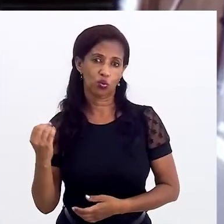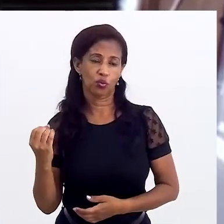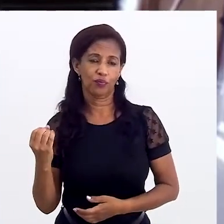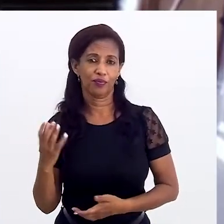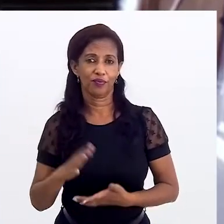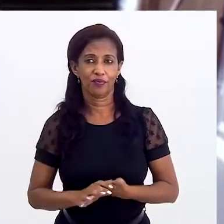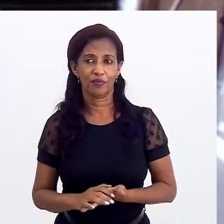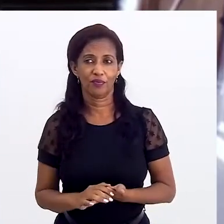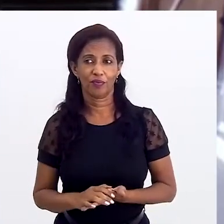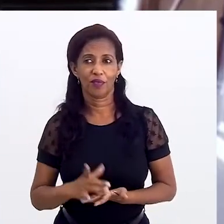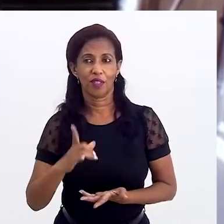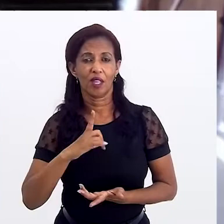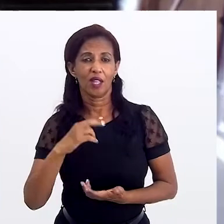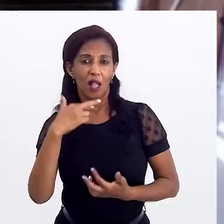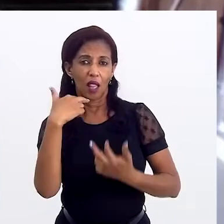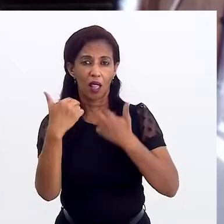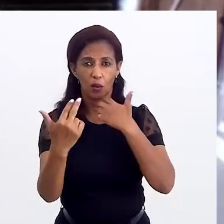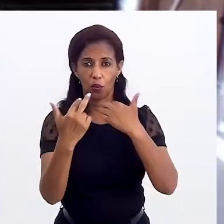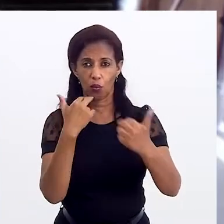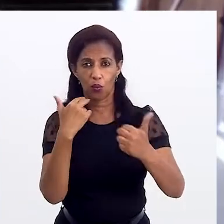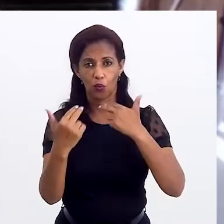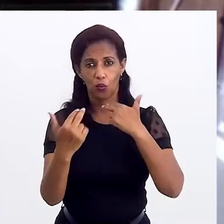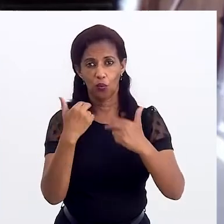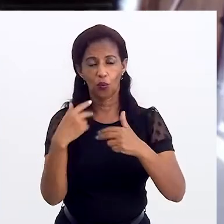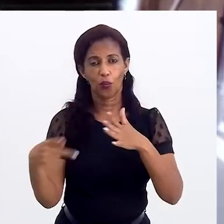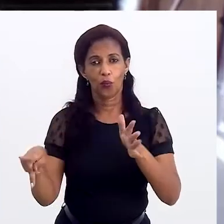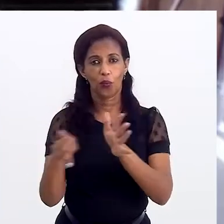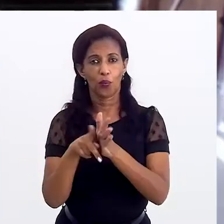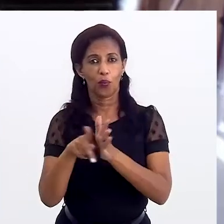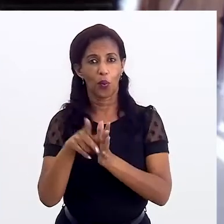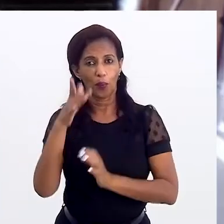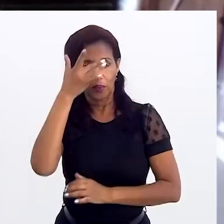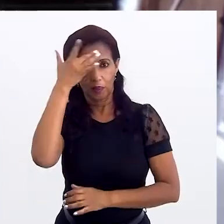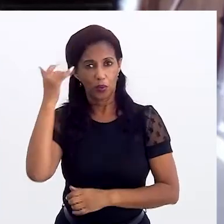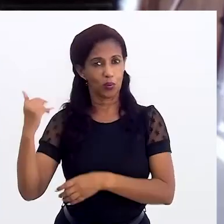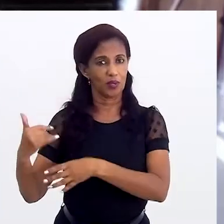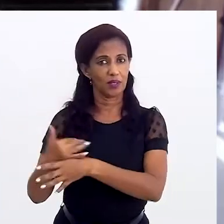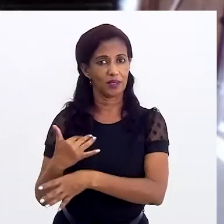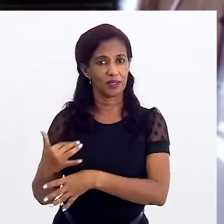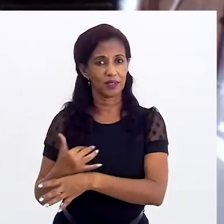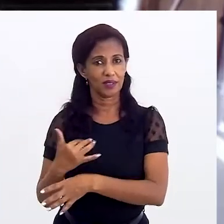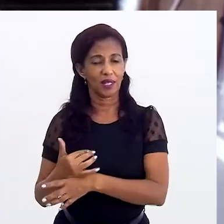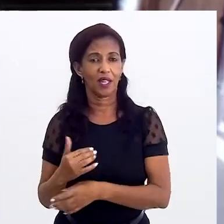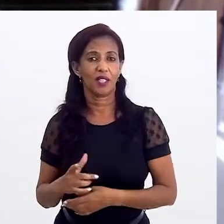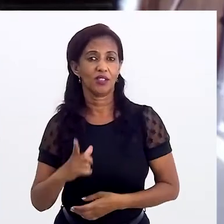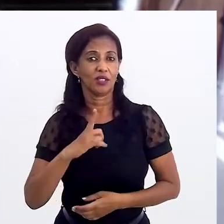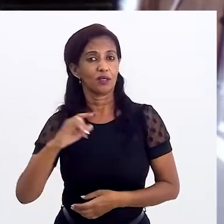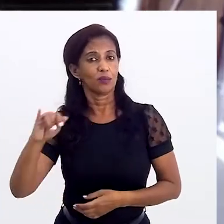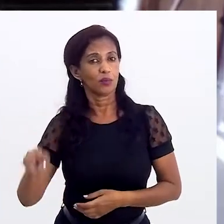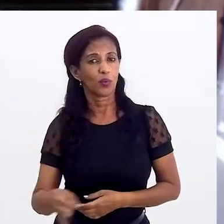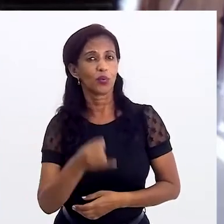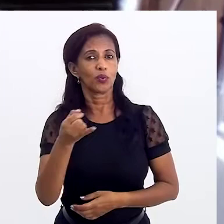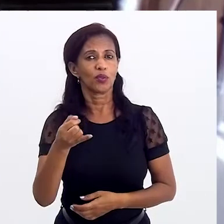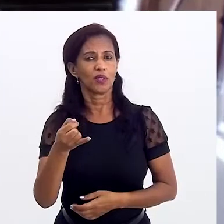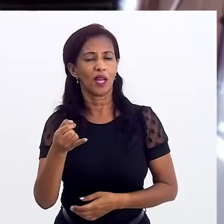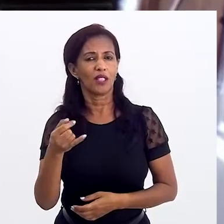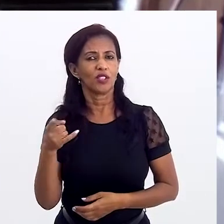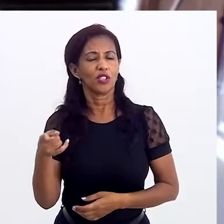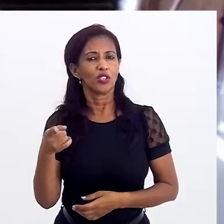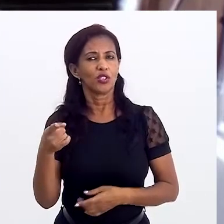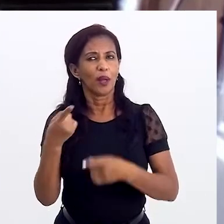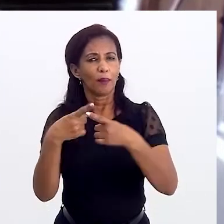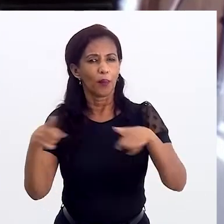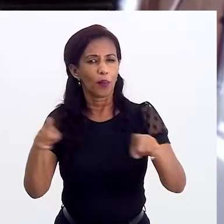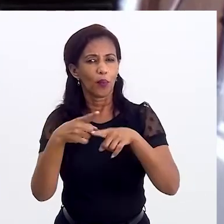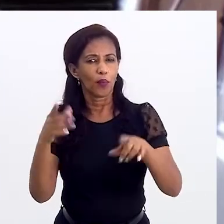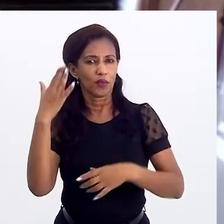Alegre, usa o linguajar utilizado pelas pessoas da cidade. A gente teve a oportunidade, através do grande sucesso